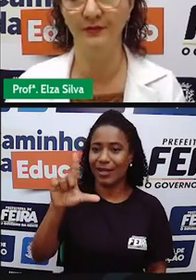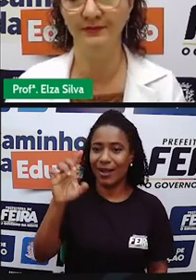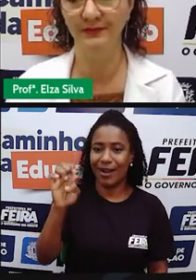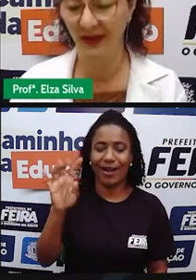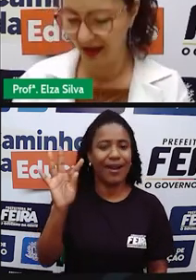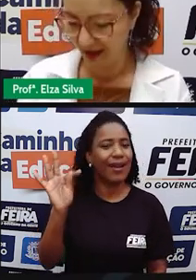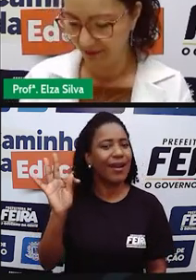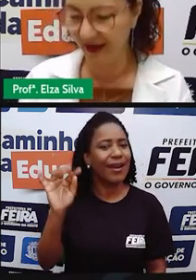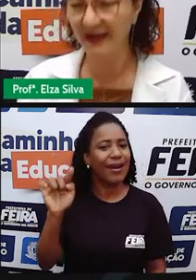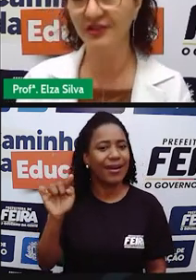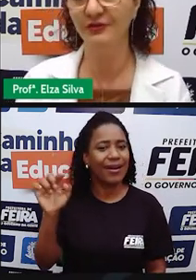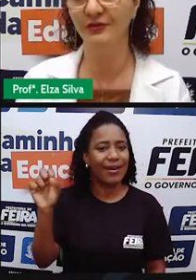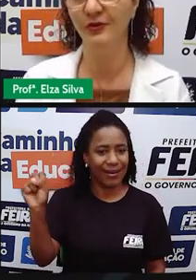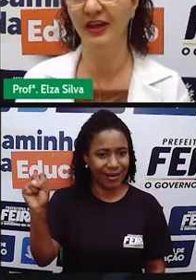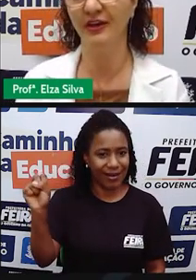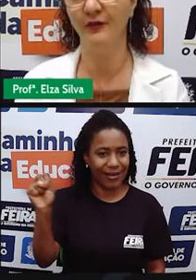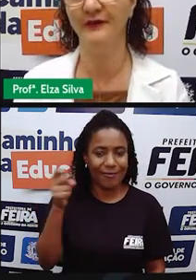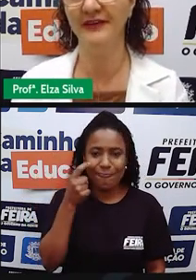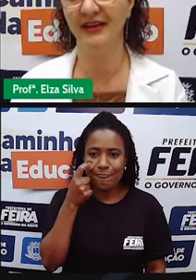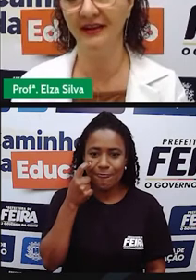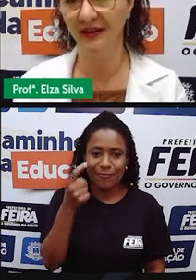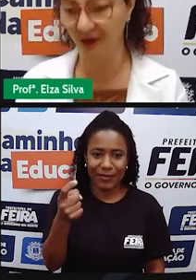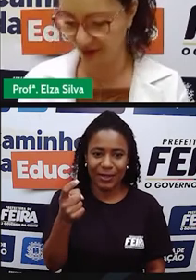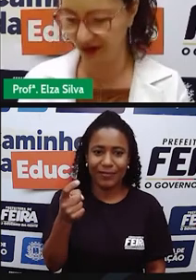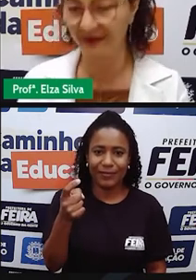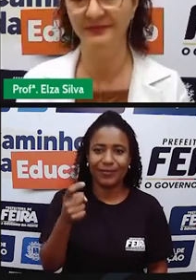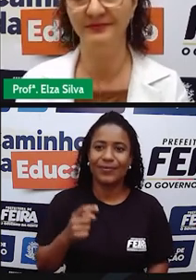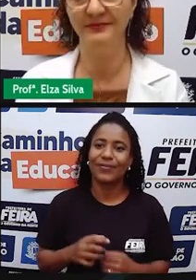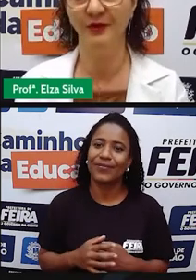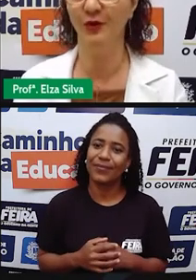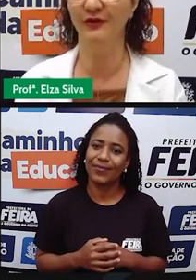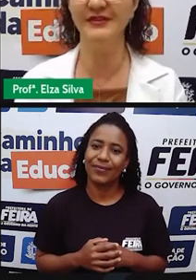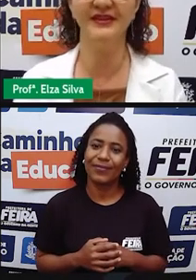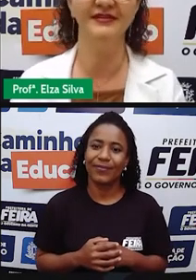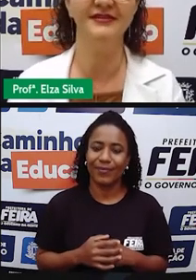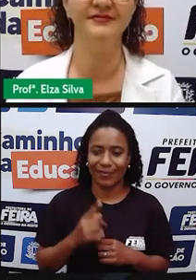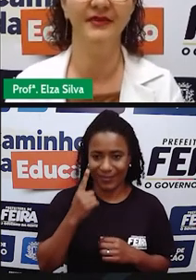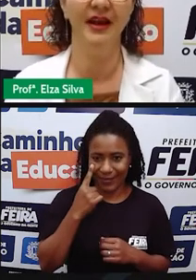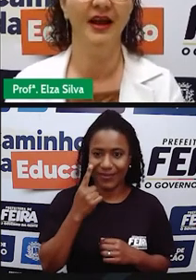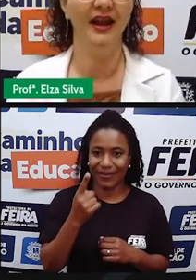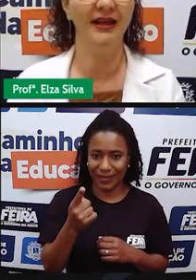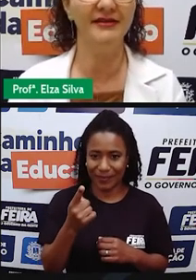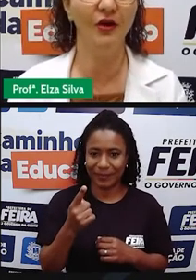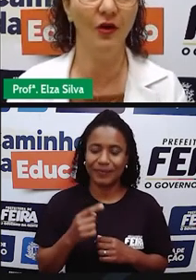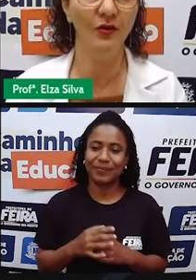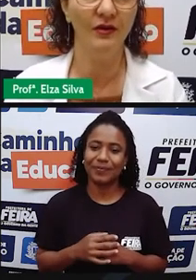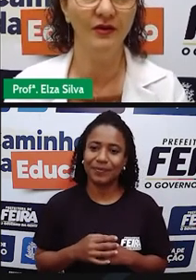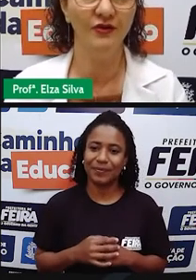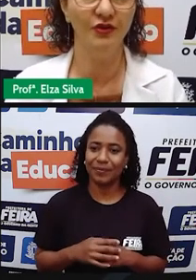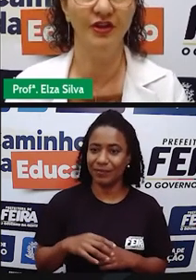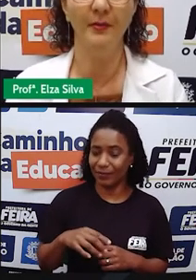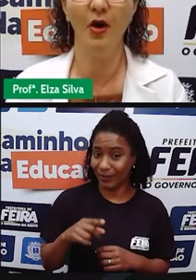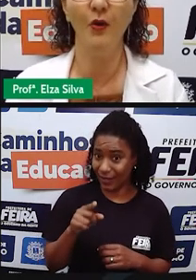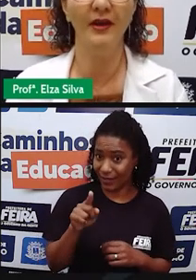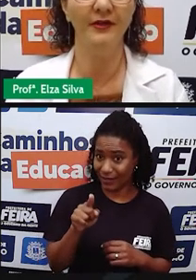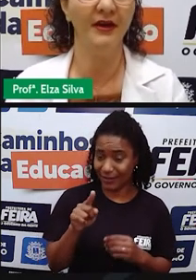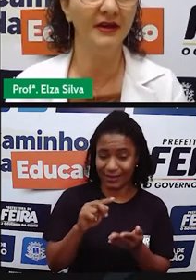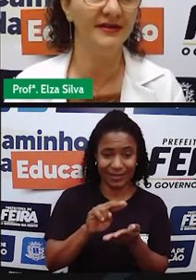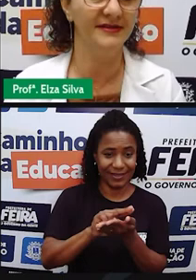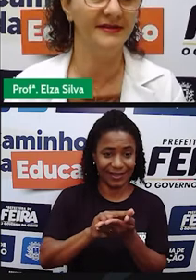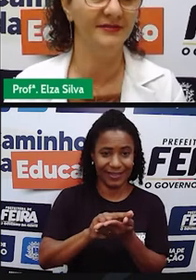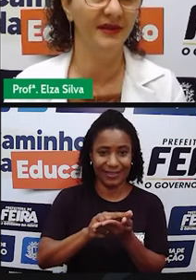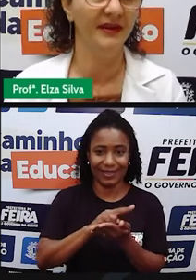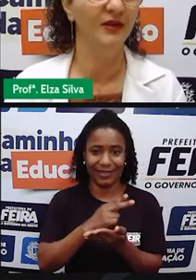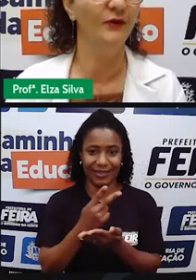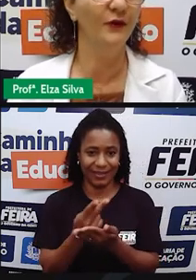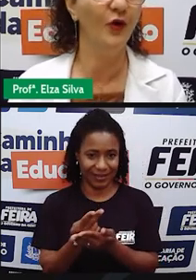pouco. Vejam o que é que eu vou fazer aqui agora com vocês. Let's go to the mall with